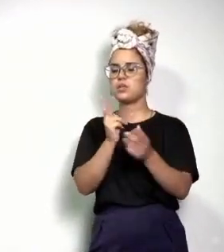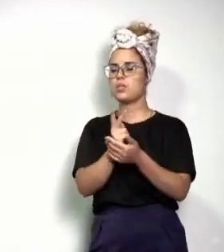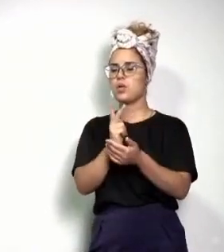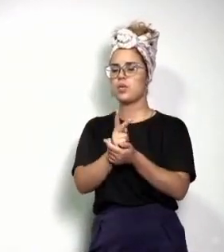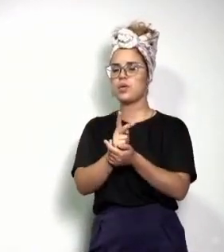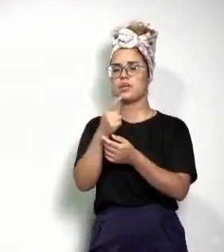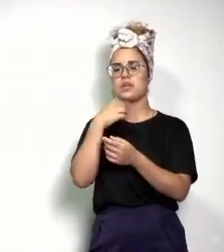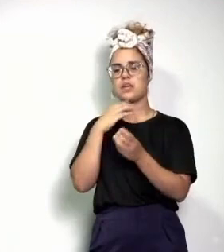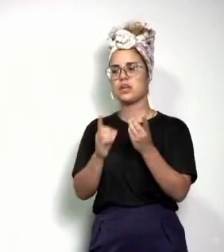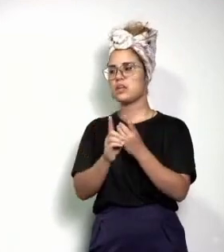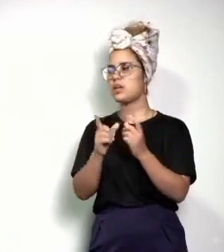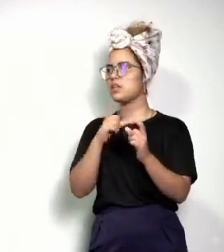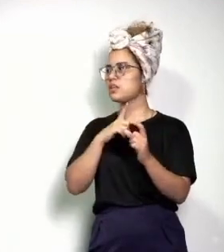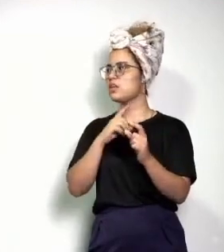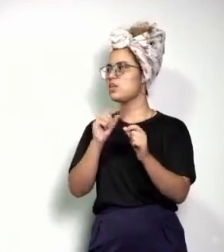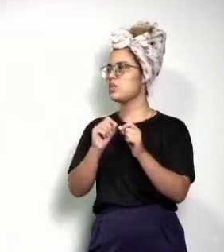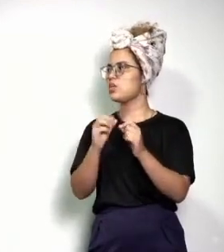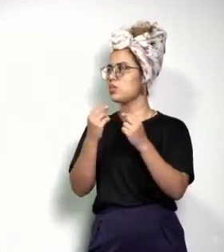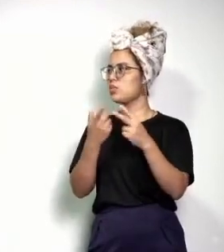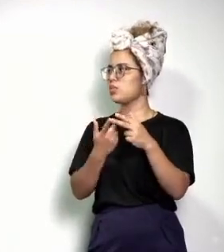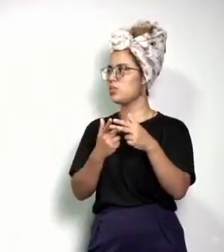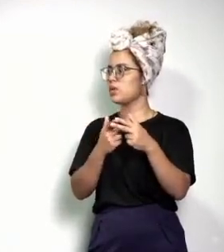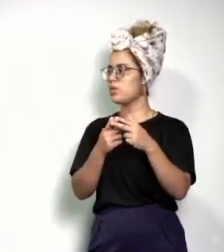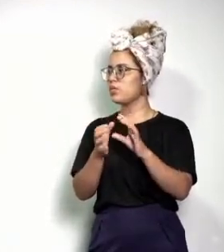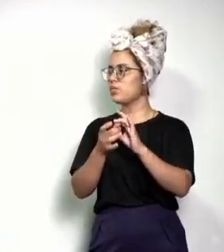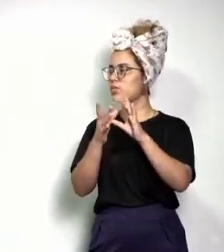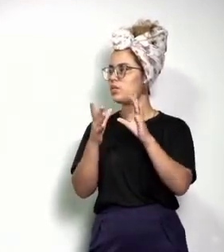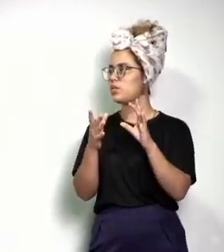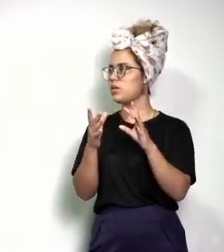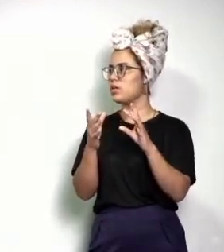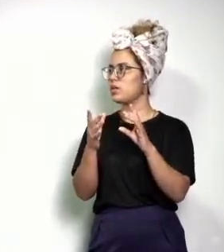é pequeno, então vai ficar muito parafuso solto. Vai ficar...